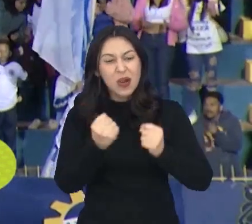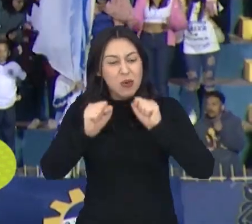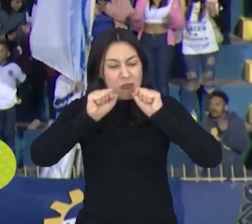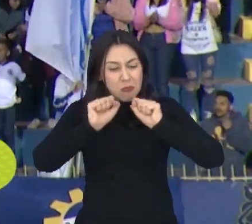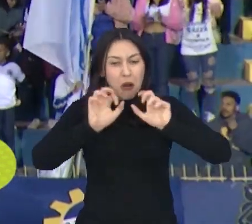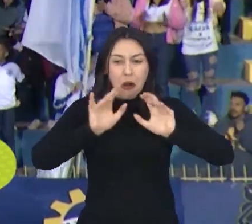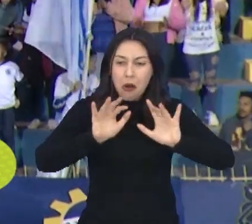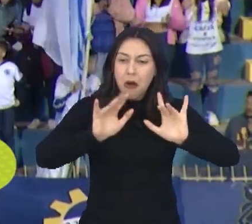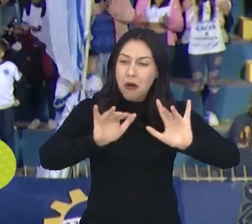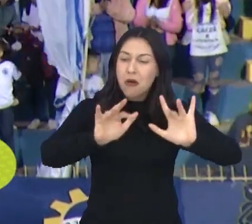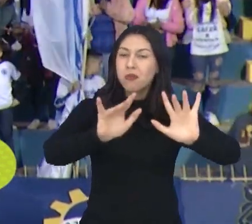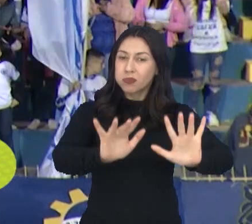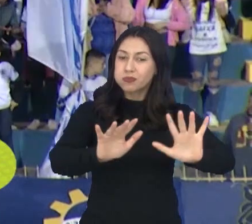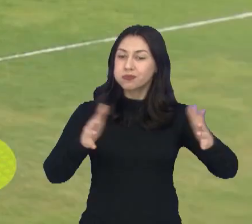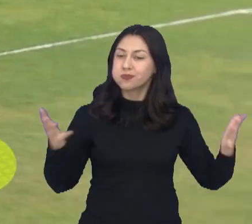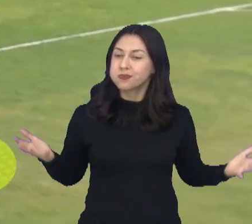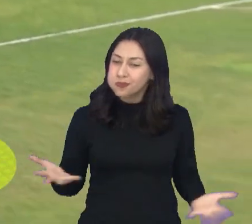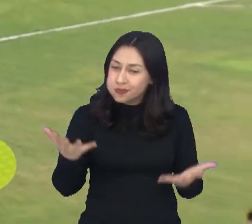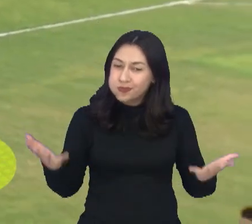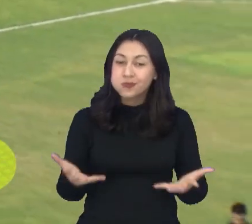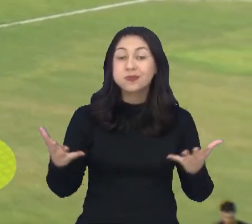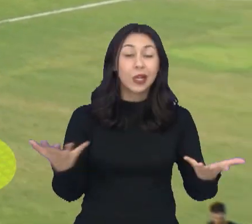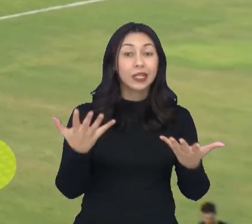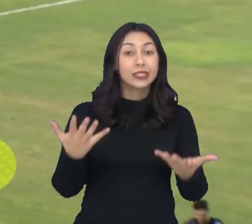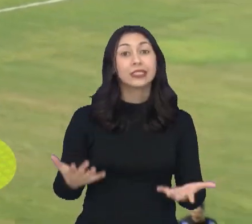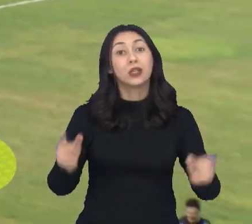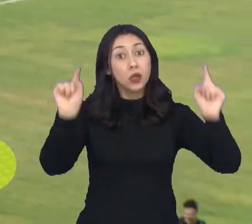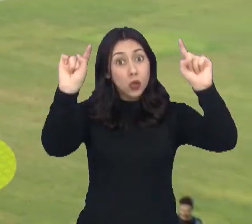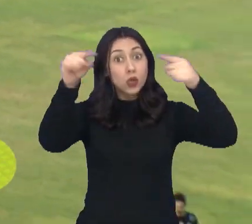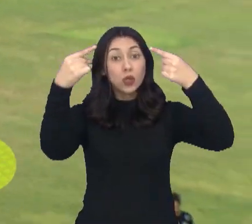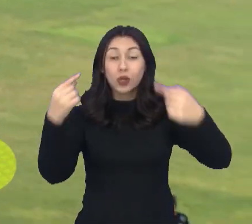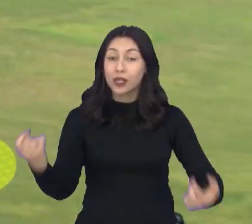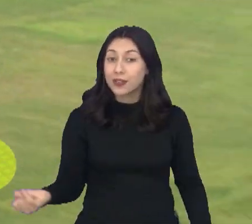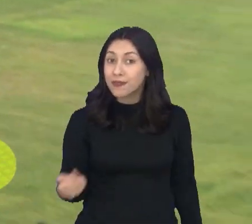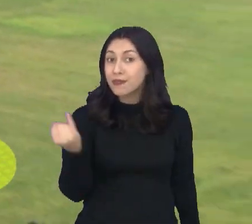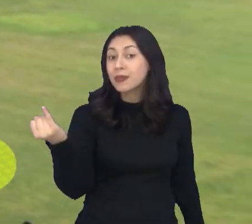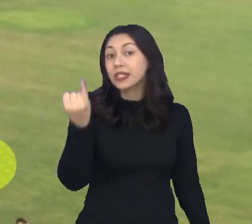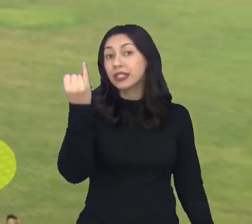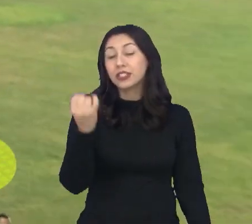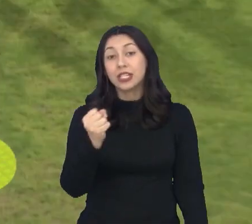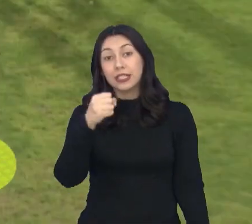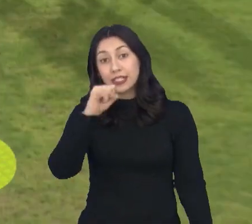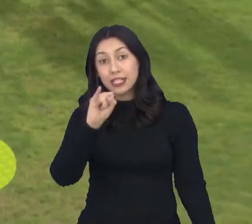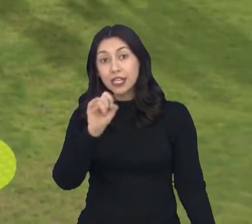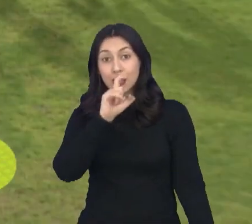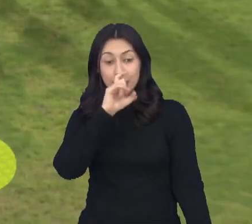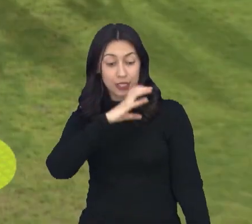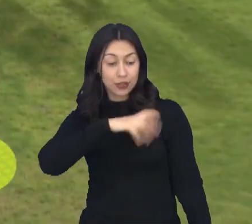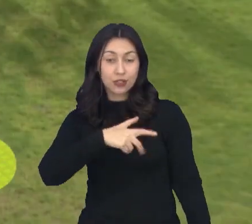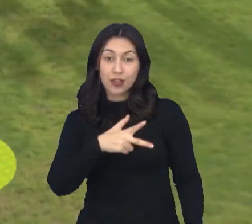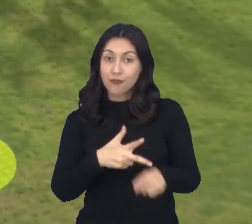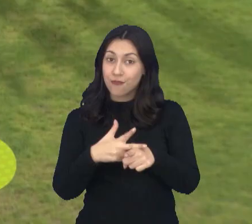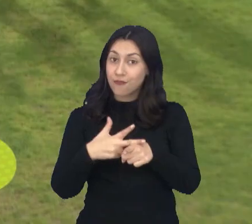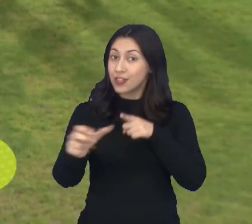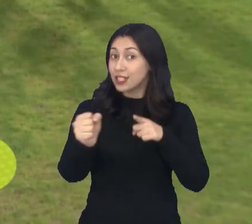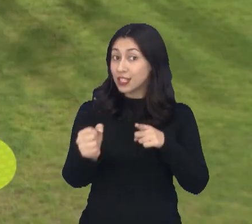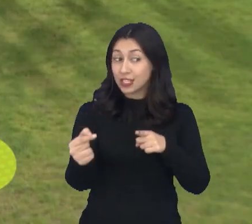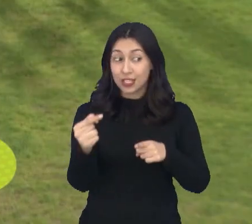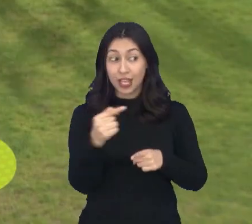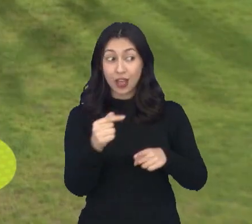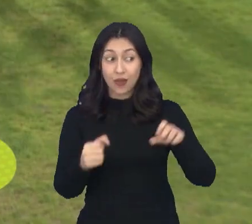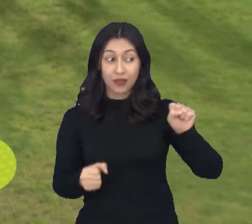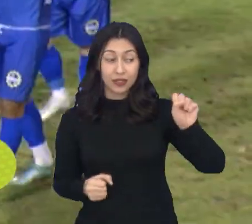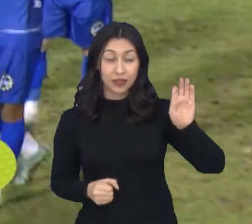o Martins Pereira empurrar o time. E o jogo era decisivo. Uma vitória do São José contra o já eliminado São